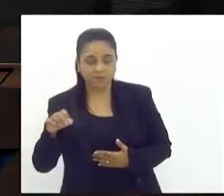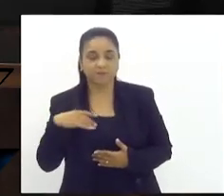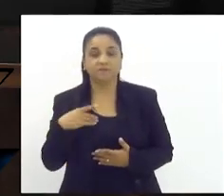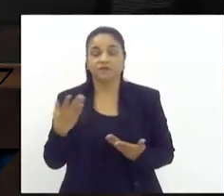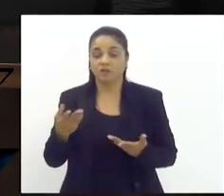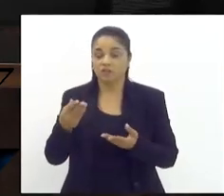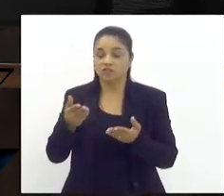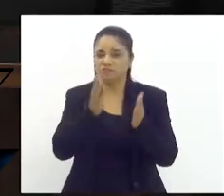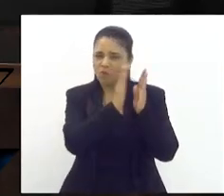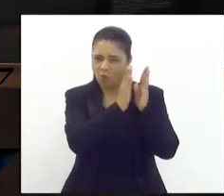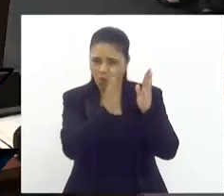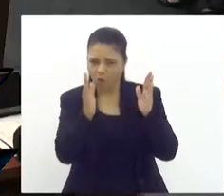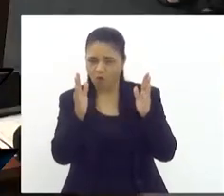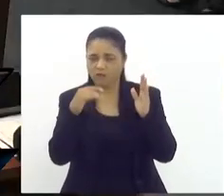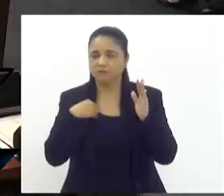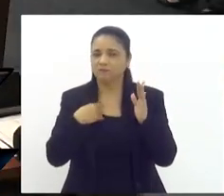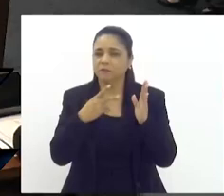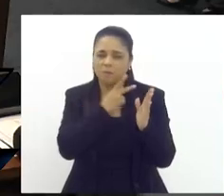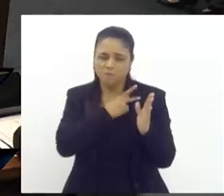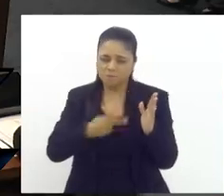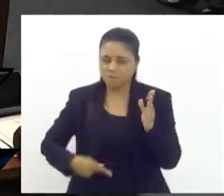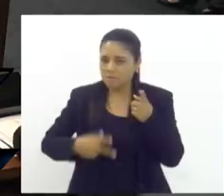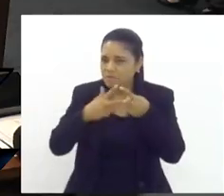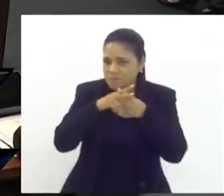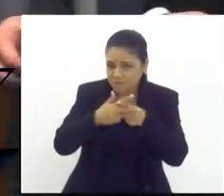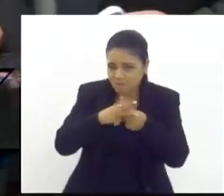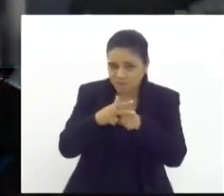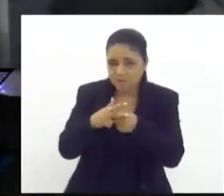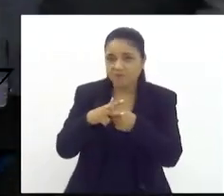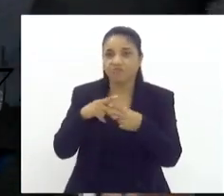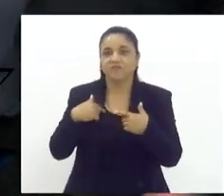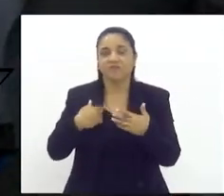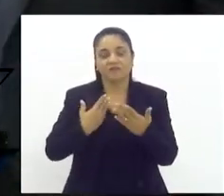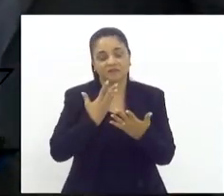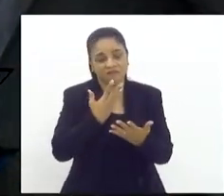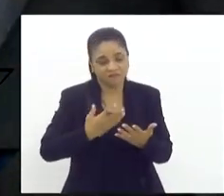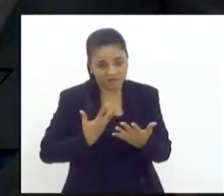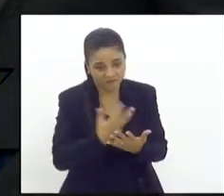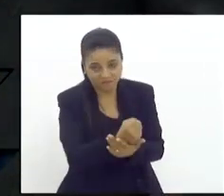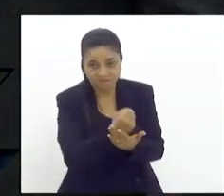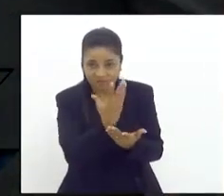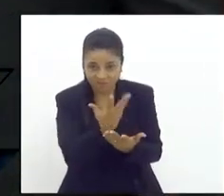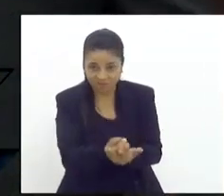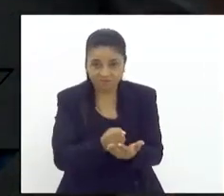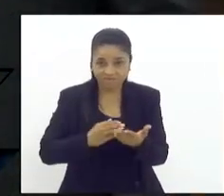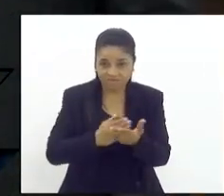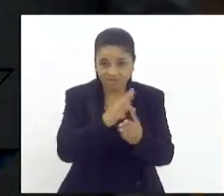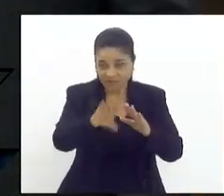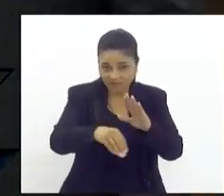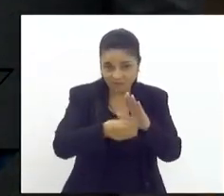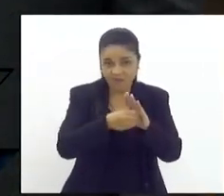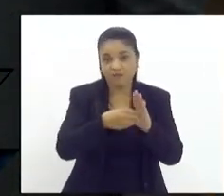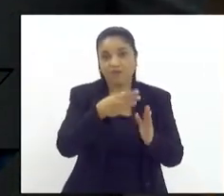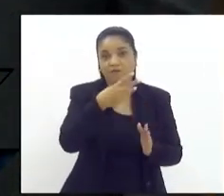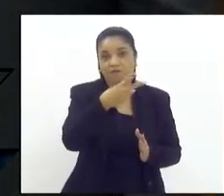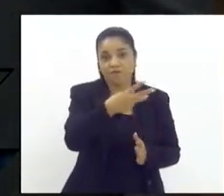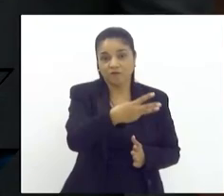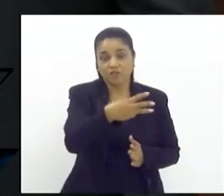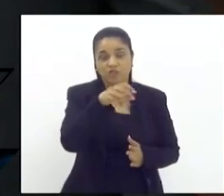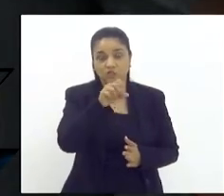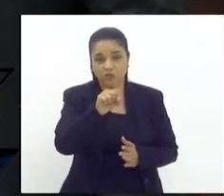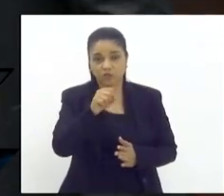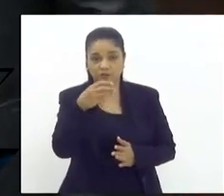ordem Presidente só para fazer uma pequena correção mais uma vez o favorável as emendas número 28 e 36 e favorável